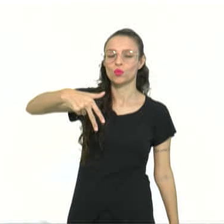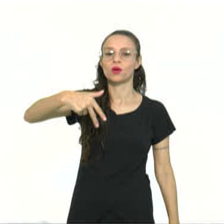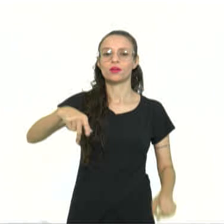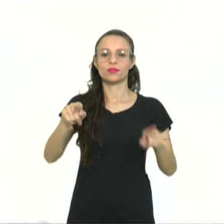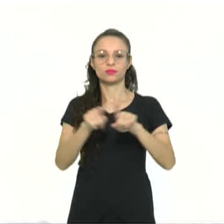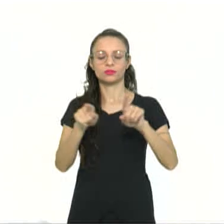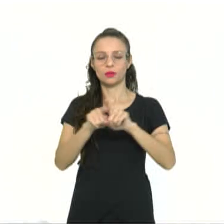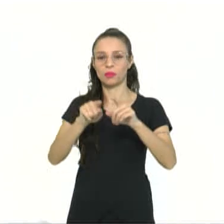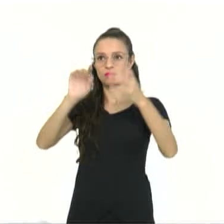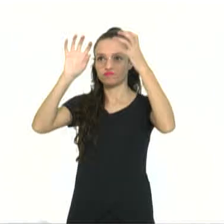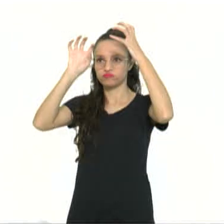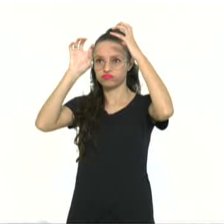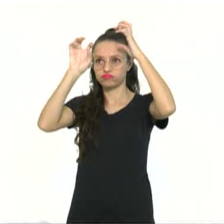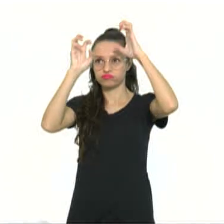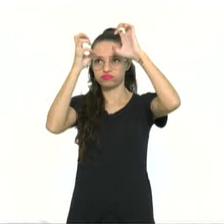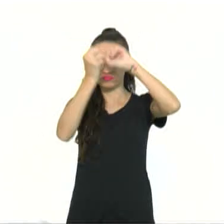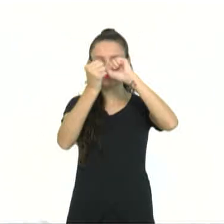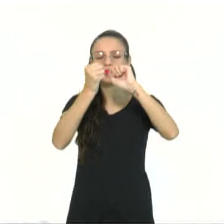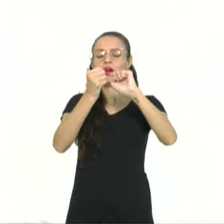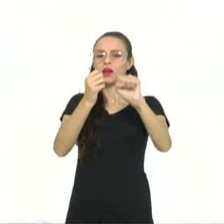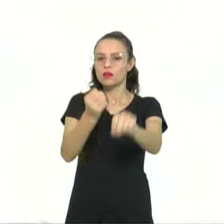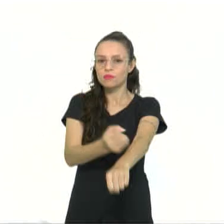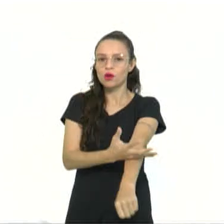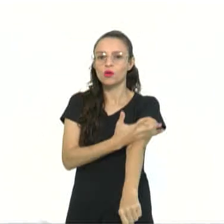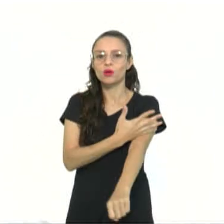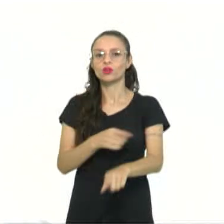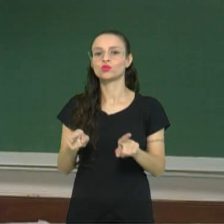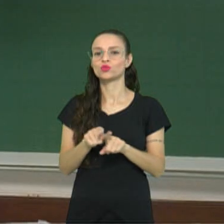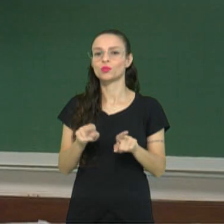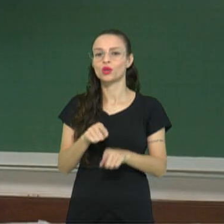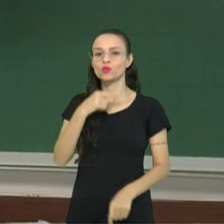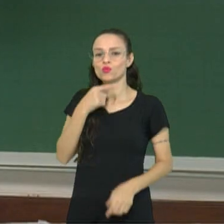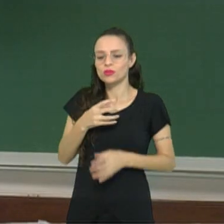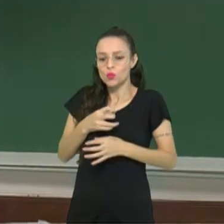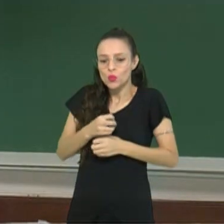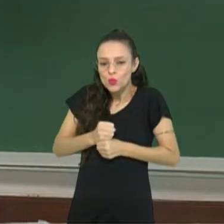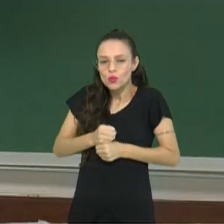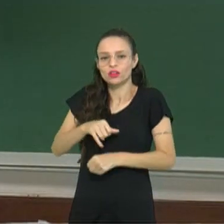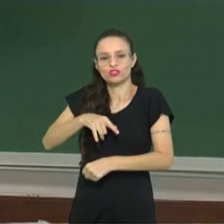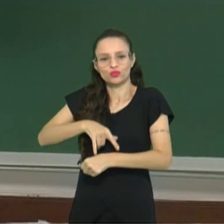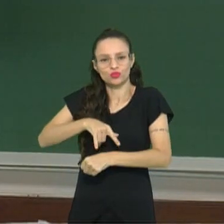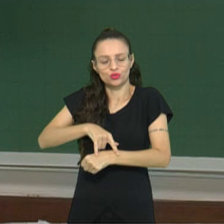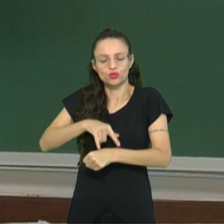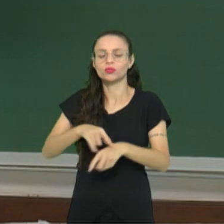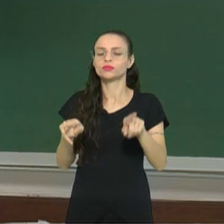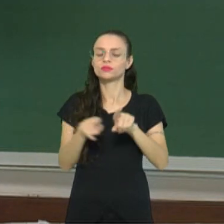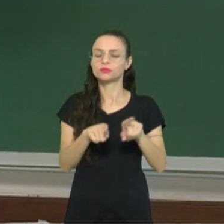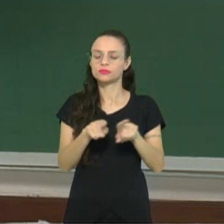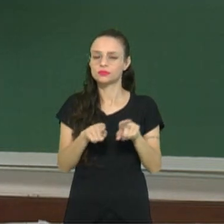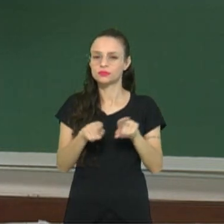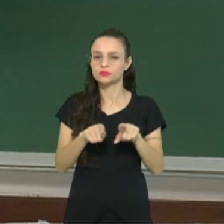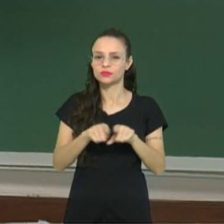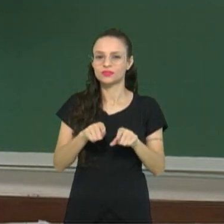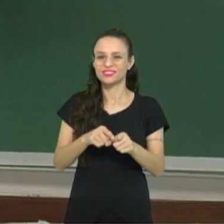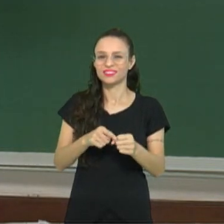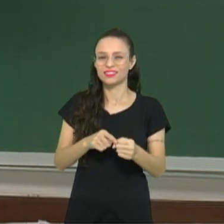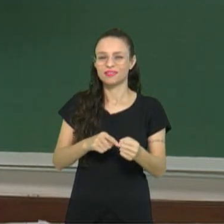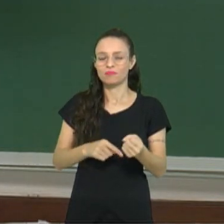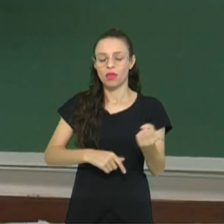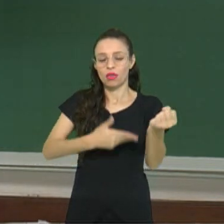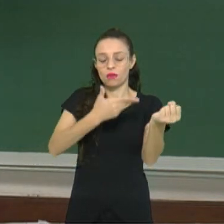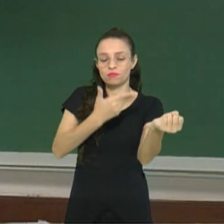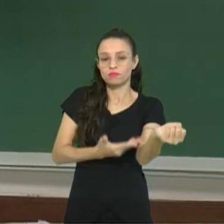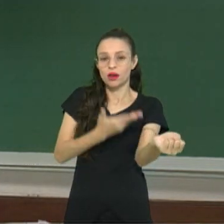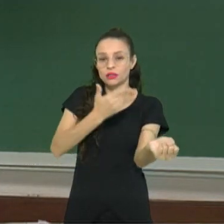distúrbios emocionais, incontinência urinária, ou seja, não consegue segurar a urina, quedas de pressão, sudorese, ou seja,